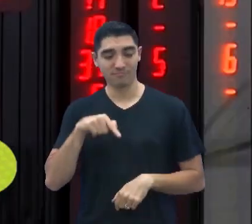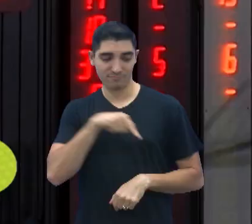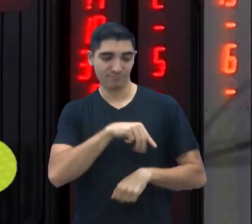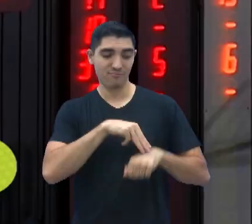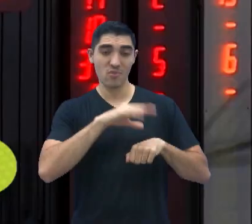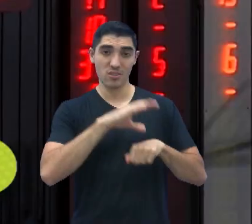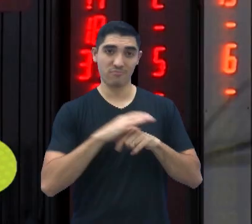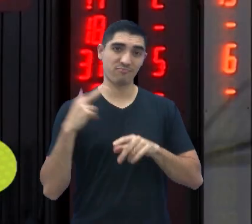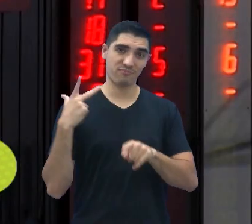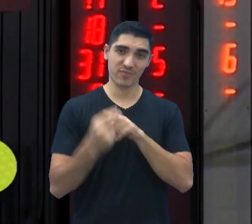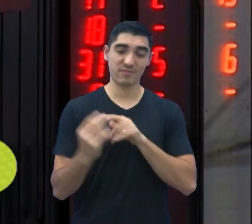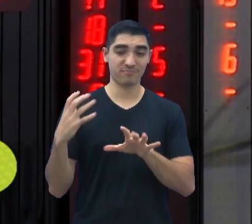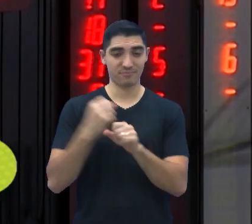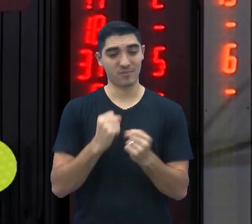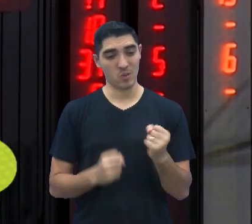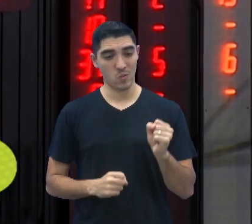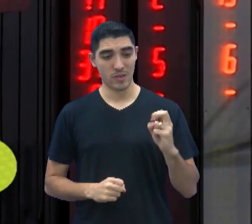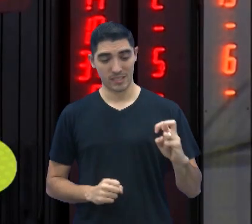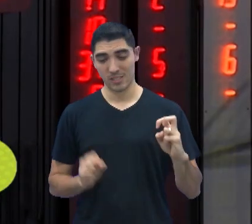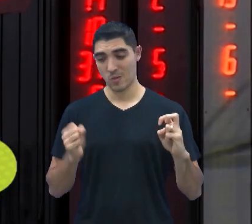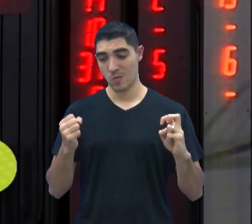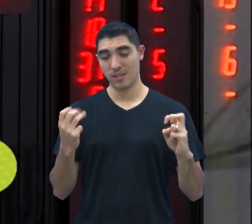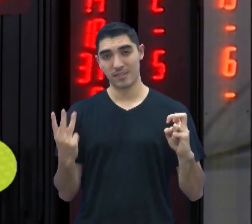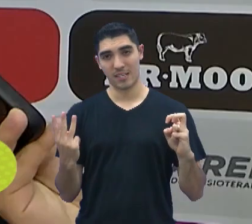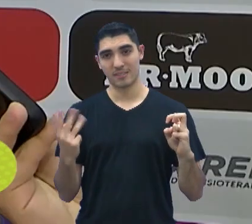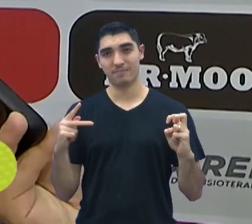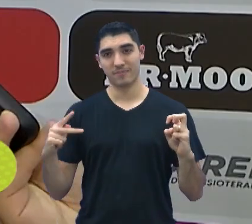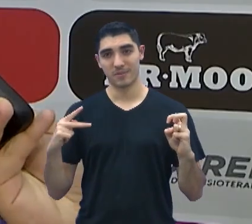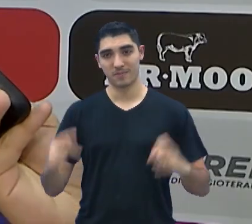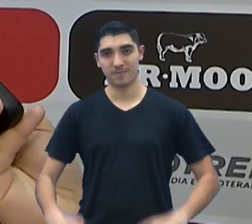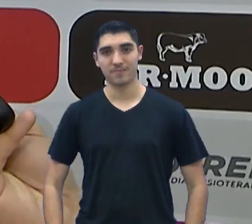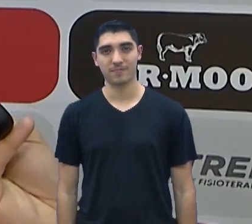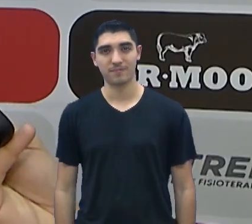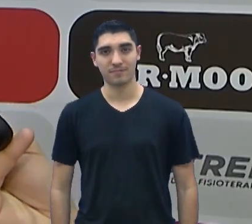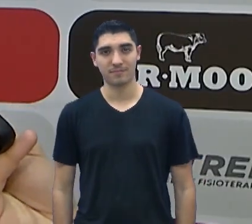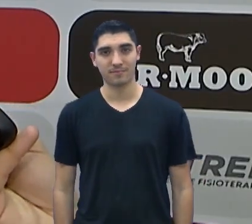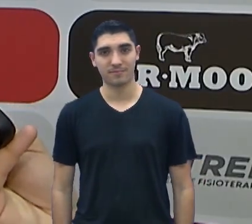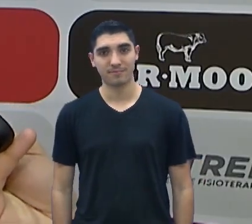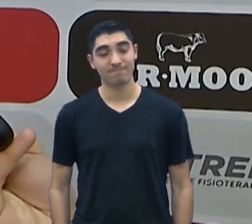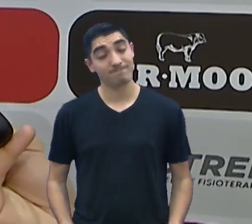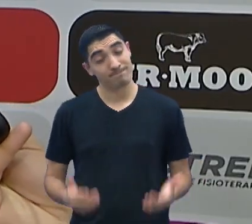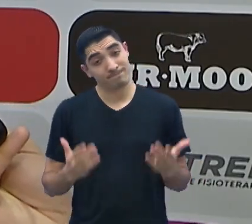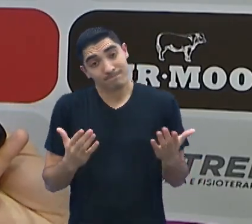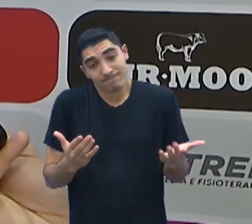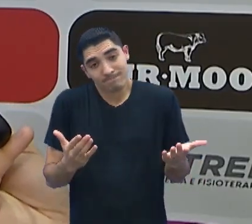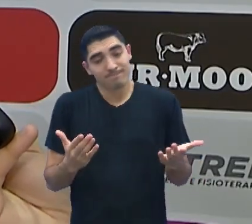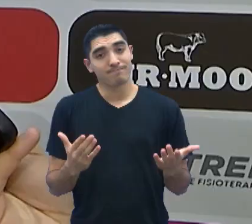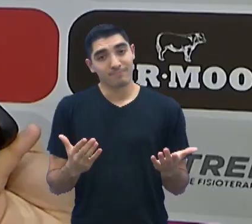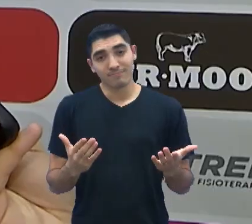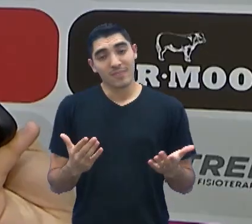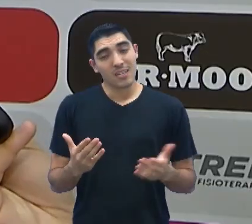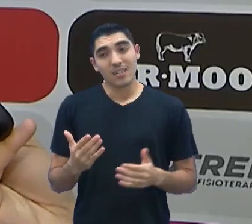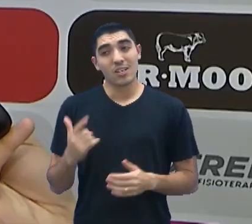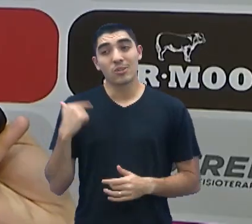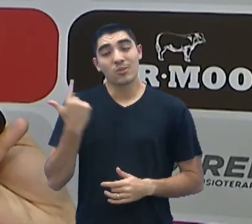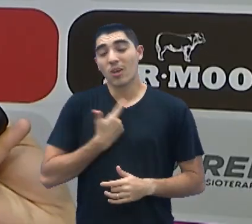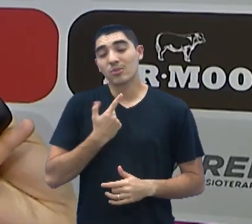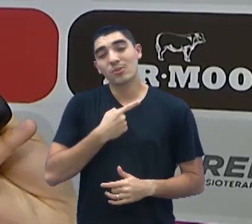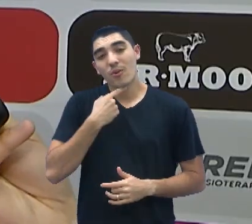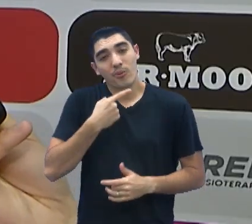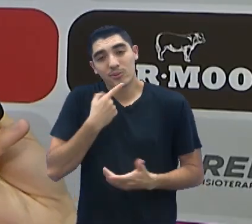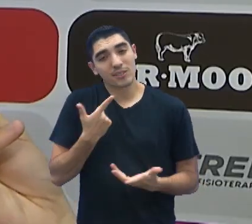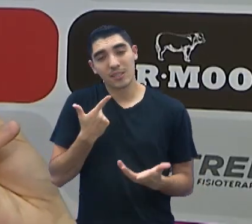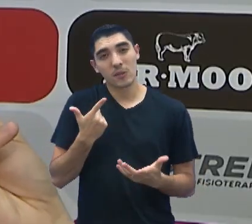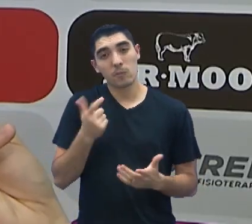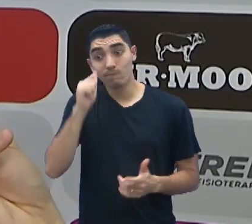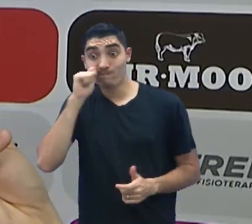Mogi 85, São José 83. E faltou mais uma vez inteligência no final, no lance livre nosso. Eu